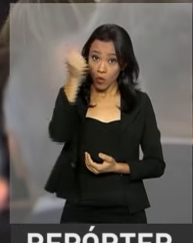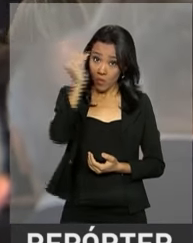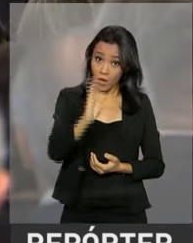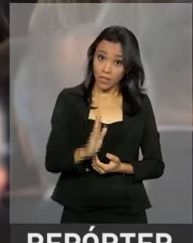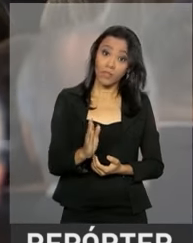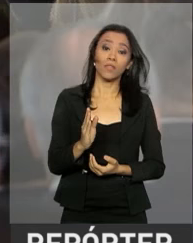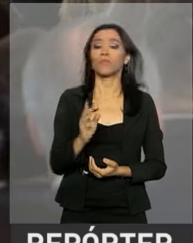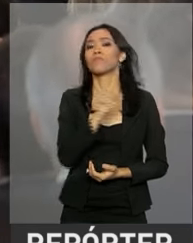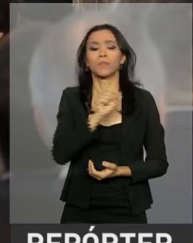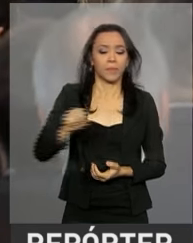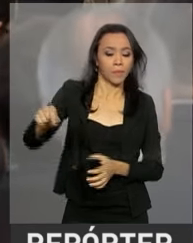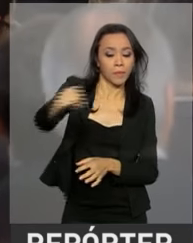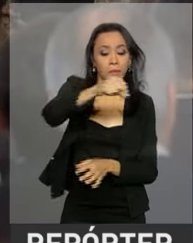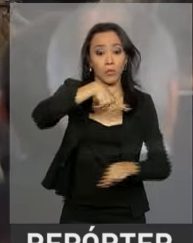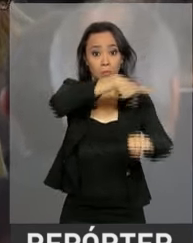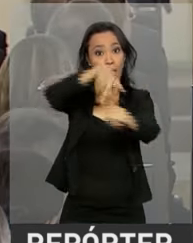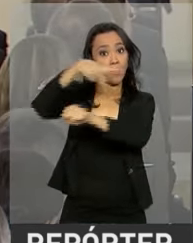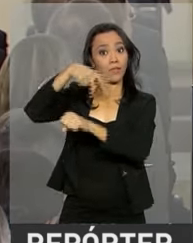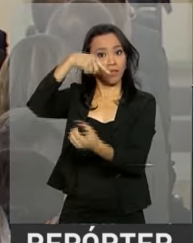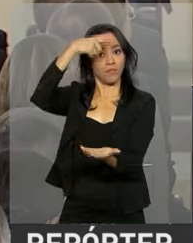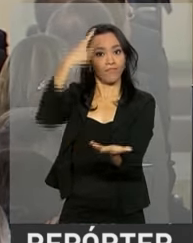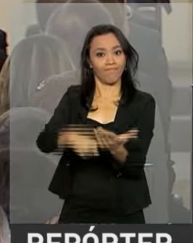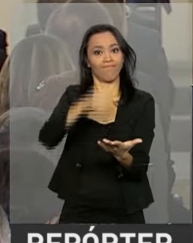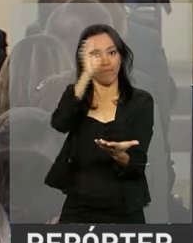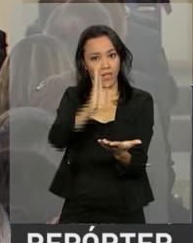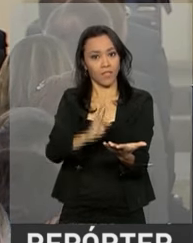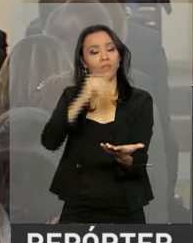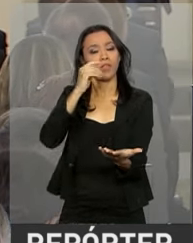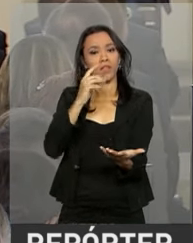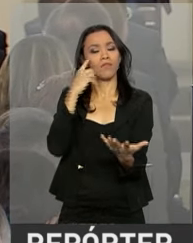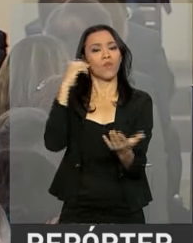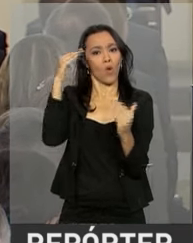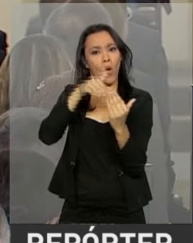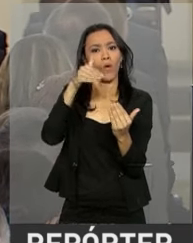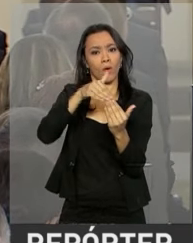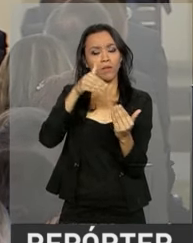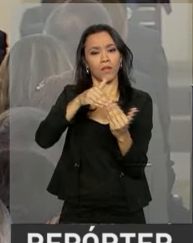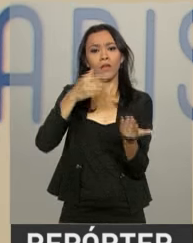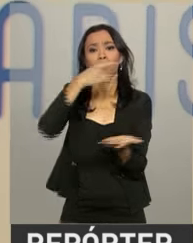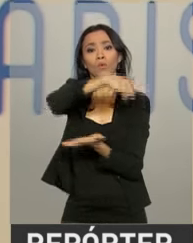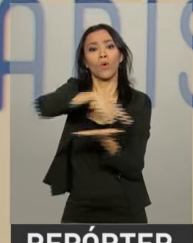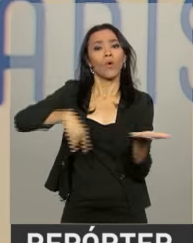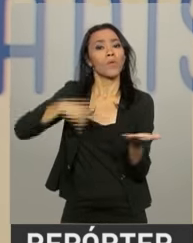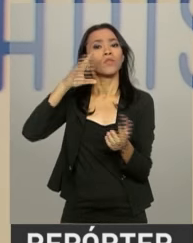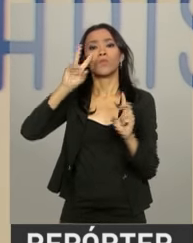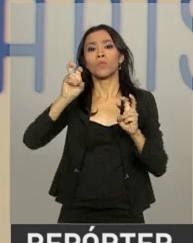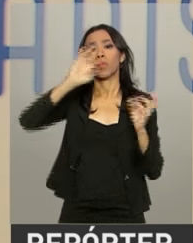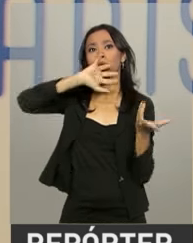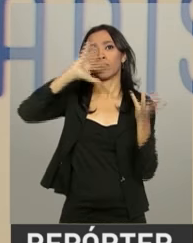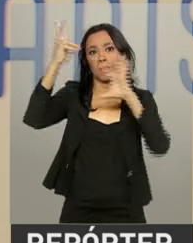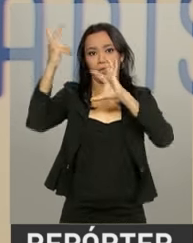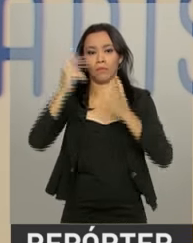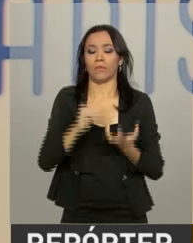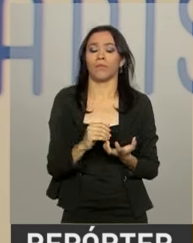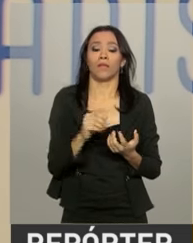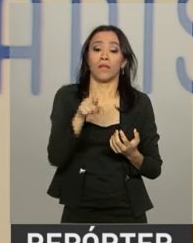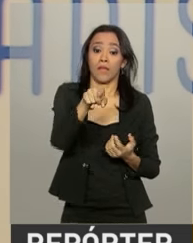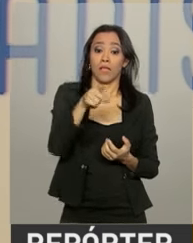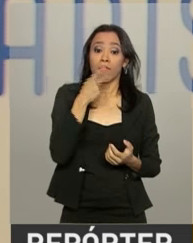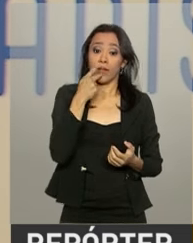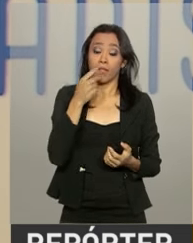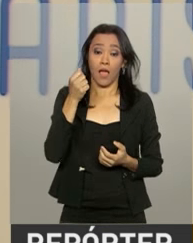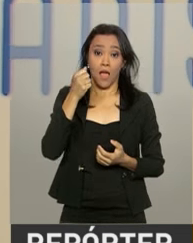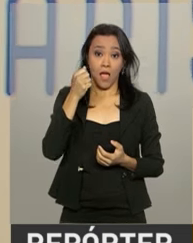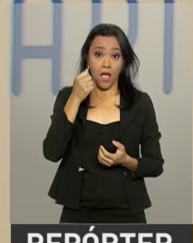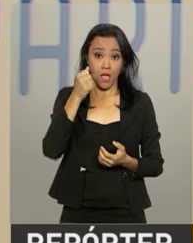está entre os países que ratificaram o Acordo de Paris sobre mudanças climáticas. A sociedade brasileira, a sociedade